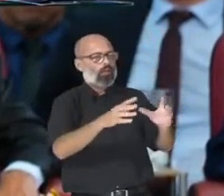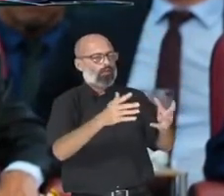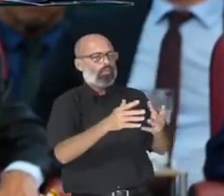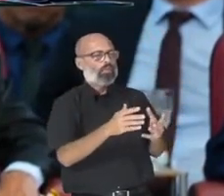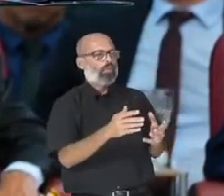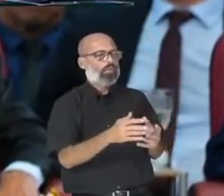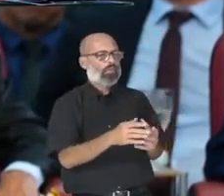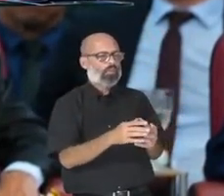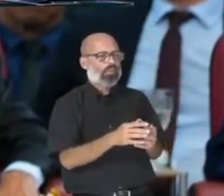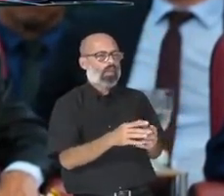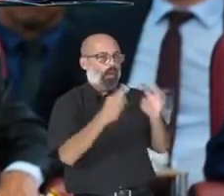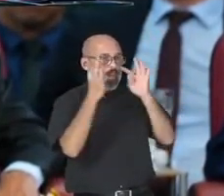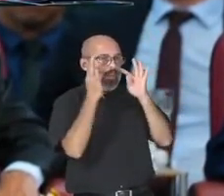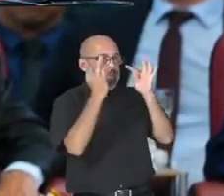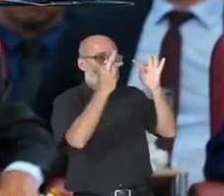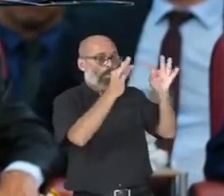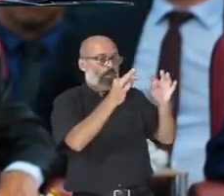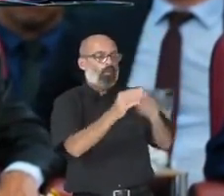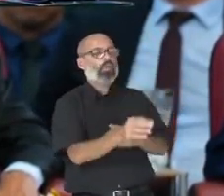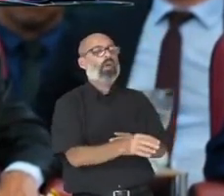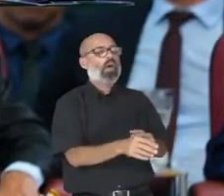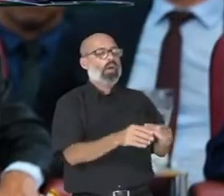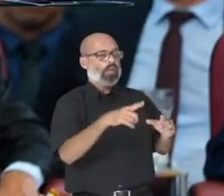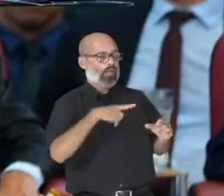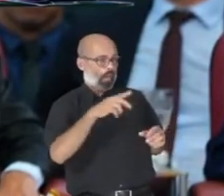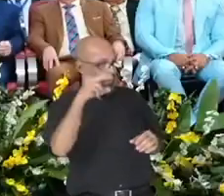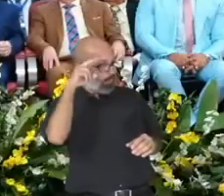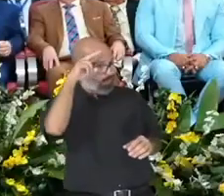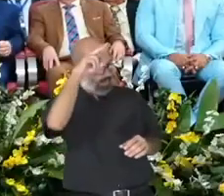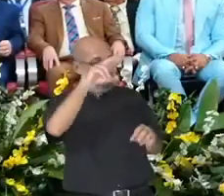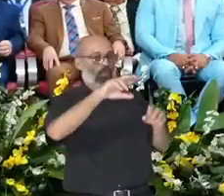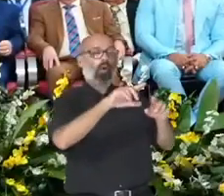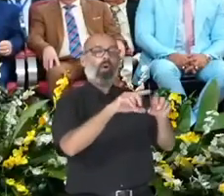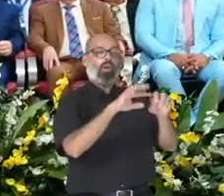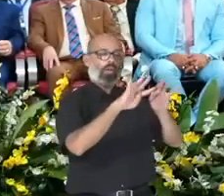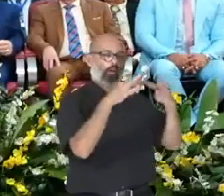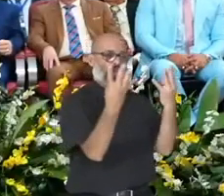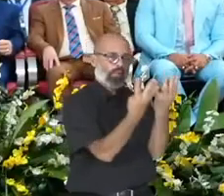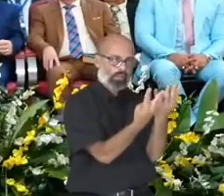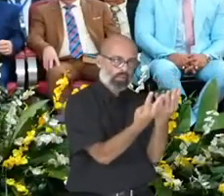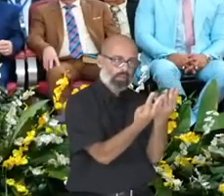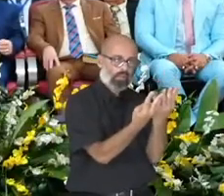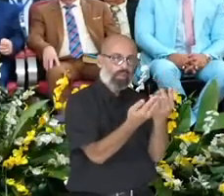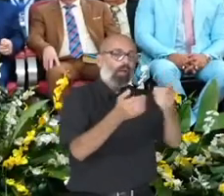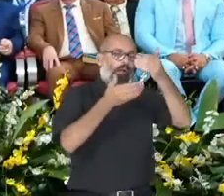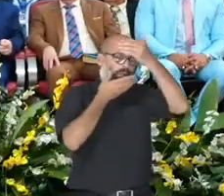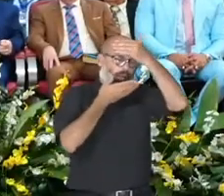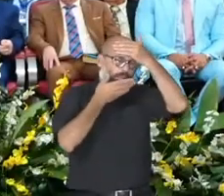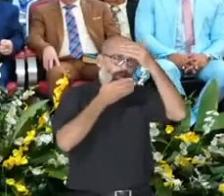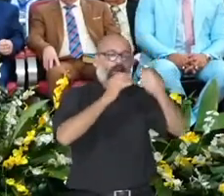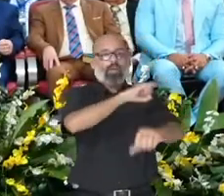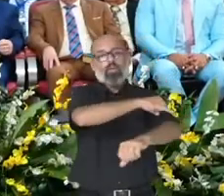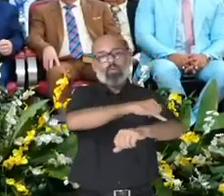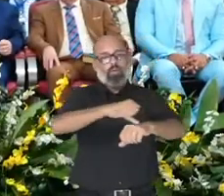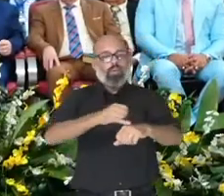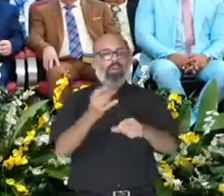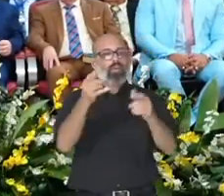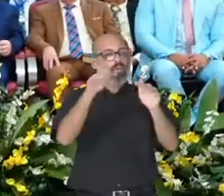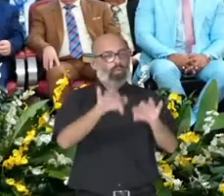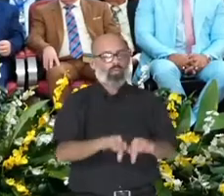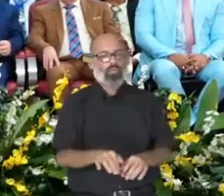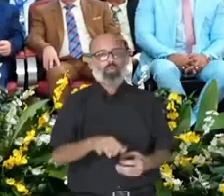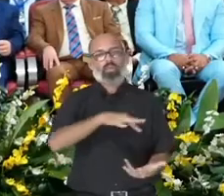tornar testemunhas da minha história em Jerusalém, Samaria, Judeia e até os confins da